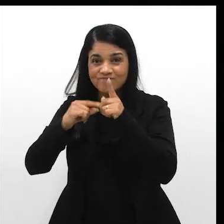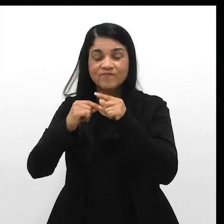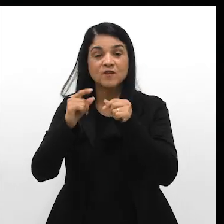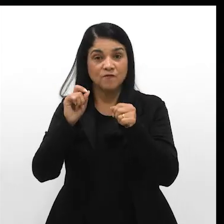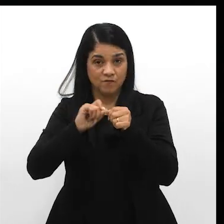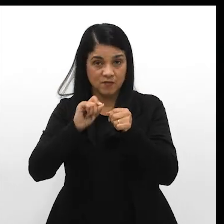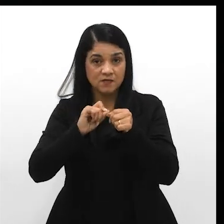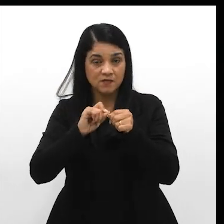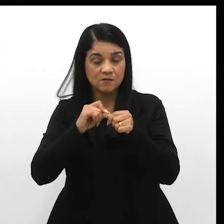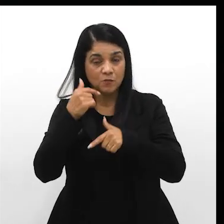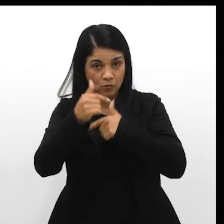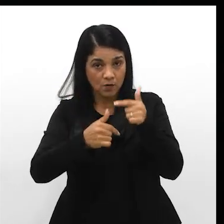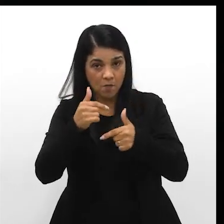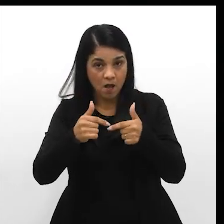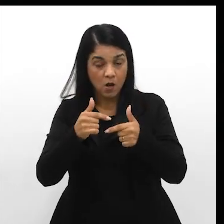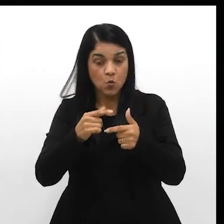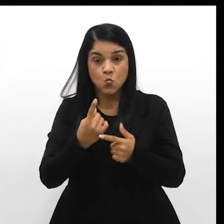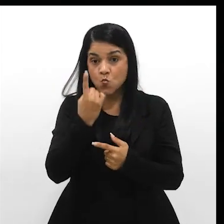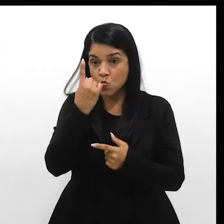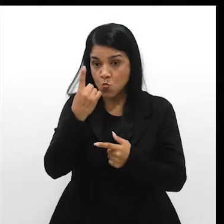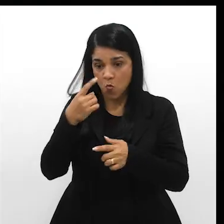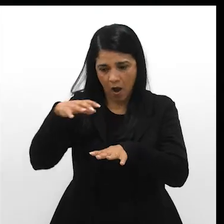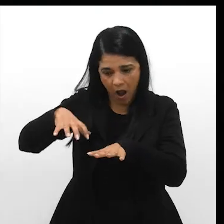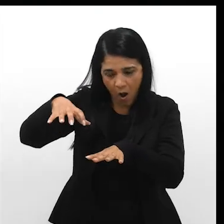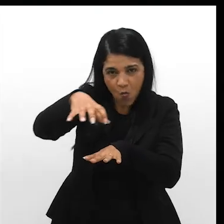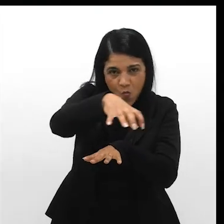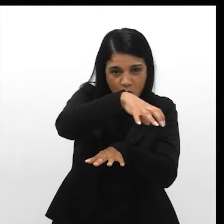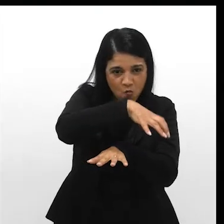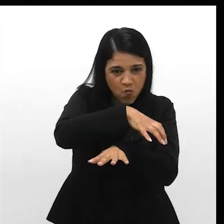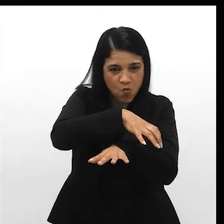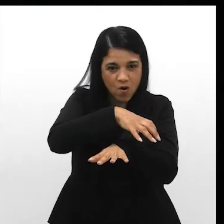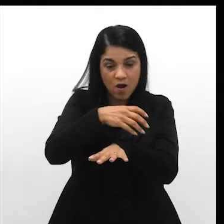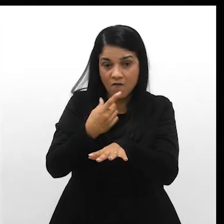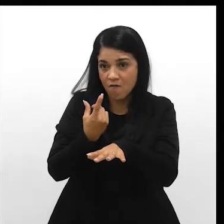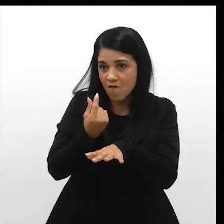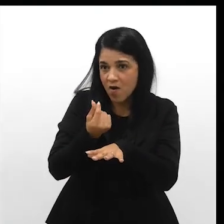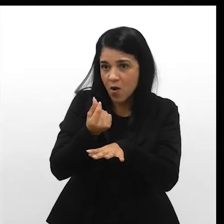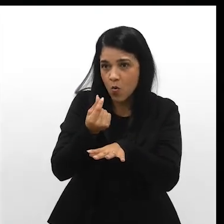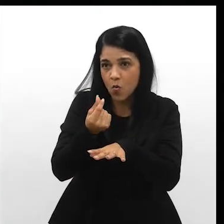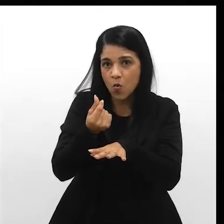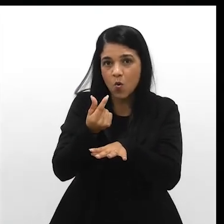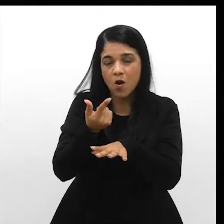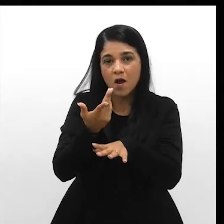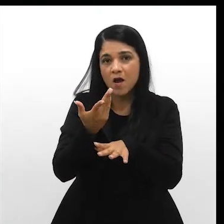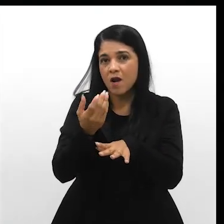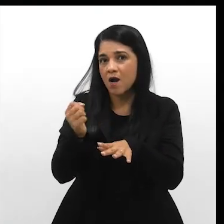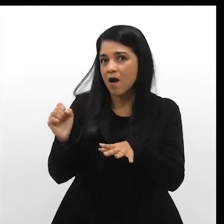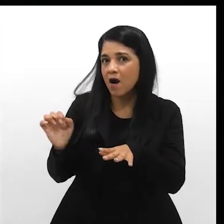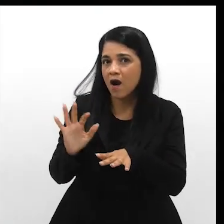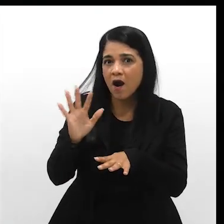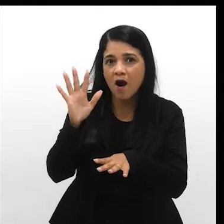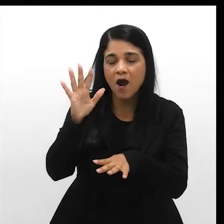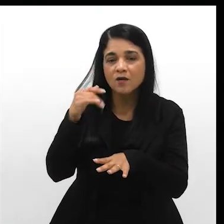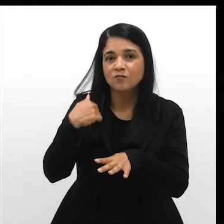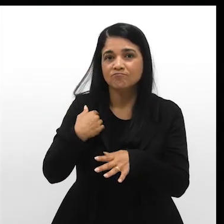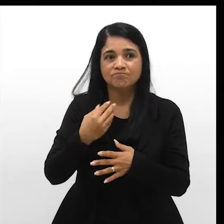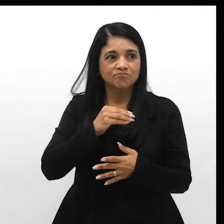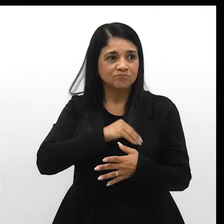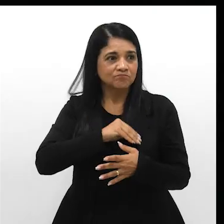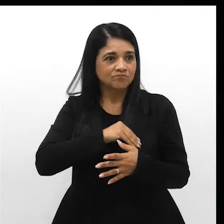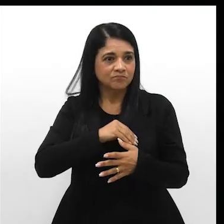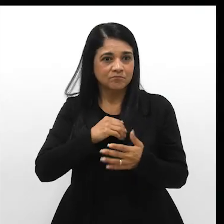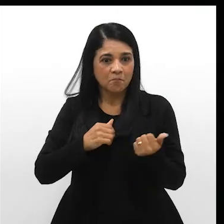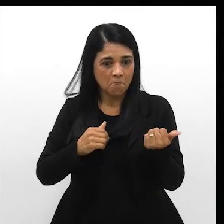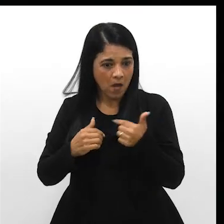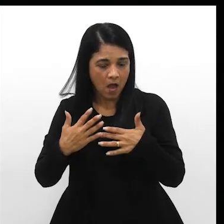Miguel, e eu lembro que um carro só que ele fez para mim, o preço daquele carro era quase que eu ganhava. Eu falei, gente, eu